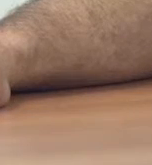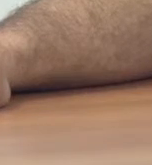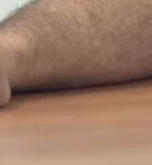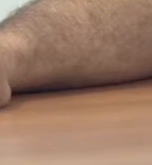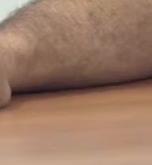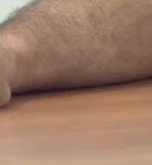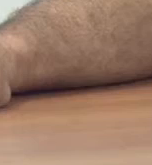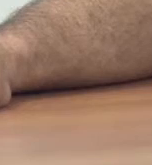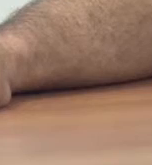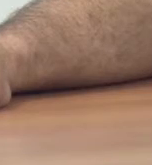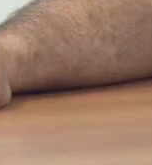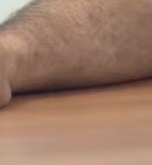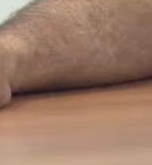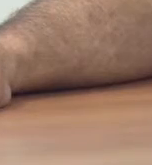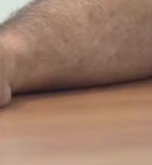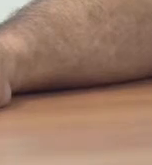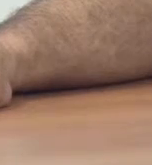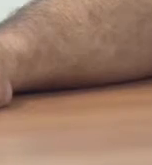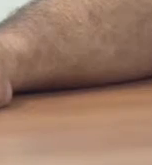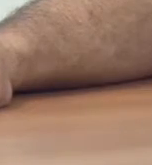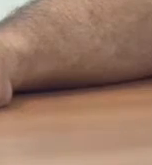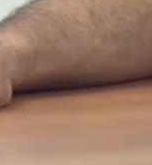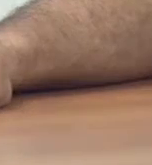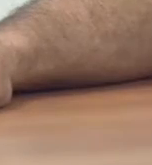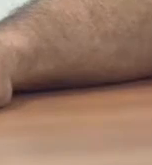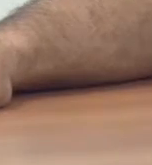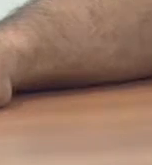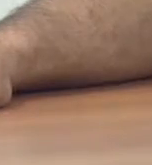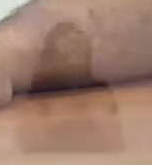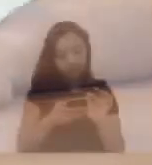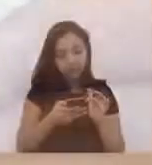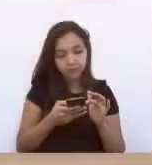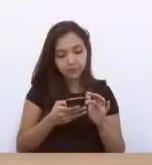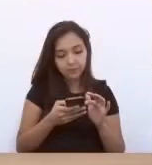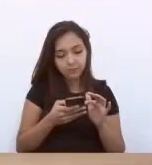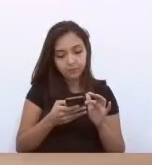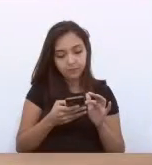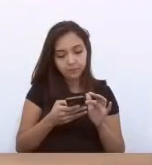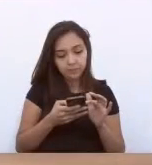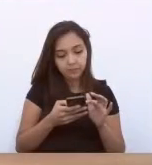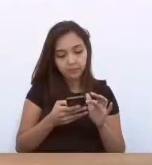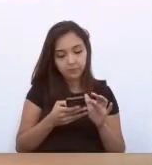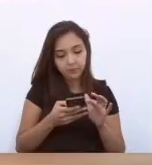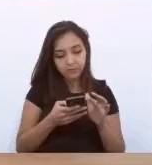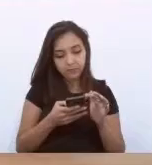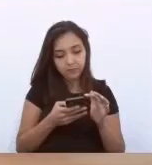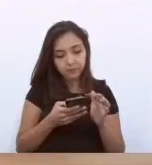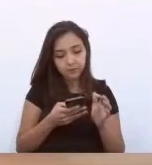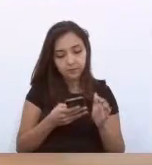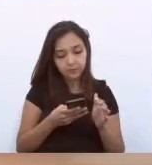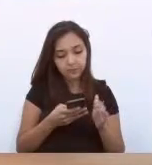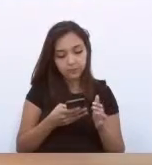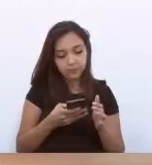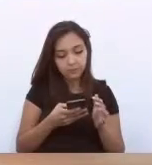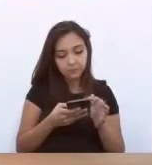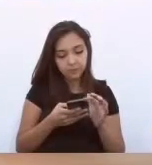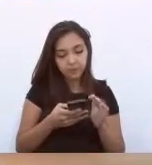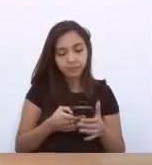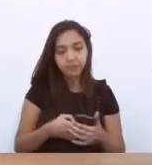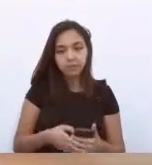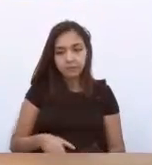no Bela Vista. Tenho fotos aqui que ele comprova que ele teve na minha rua, da minha